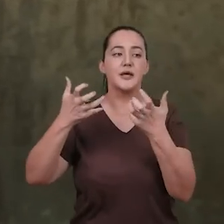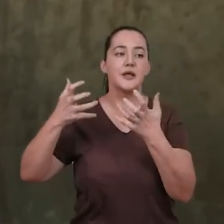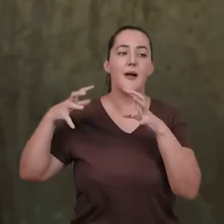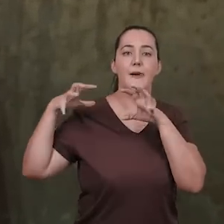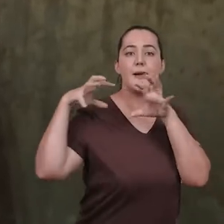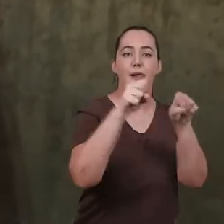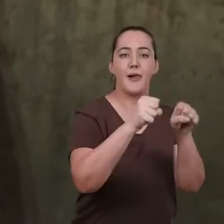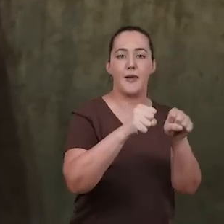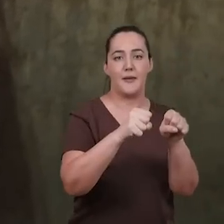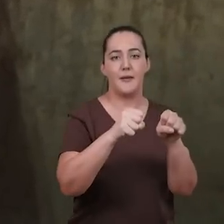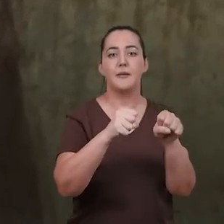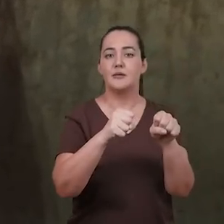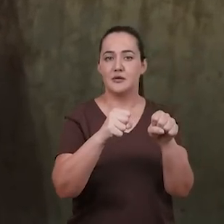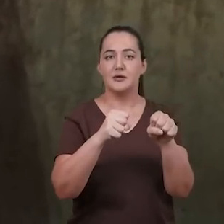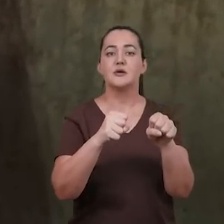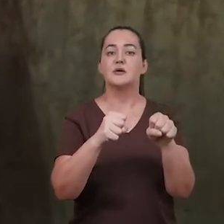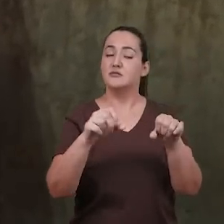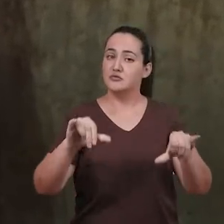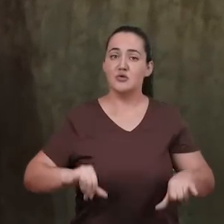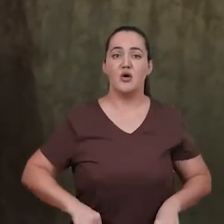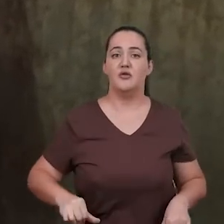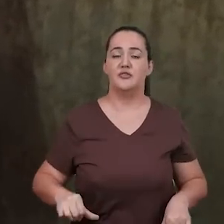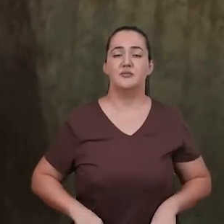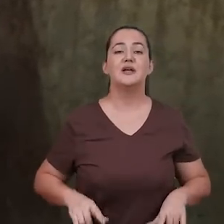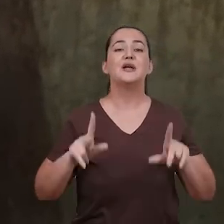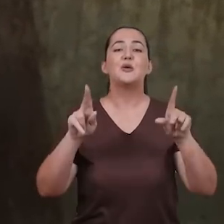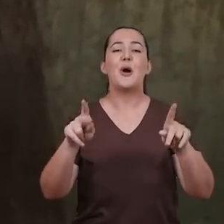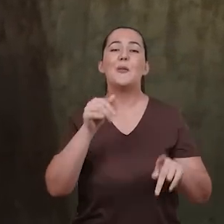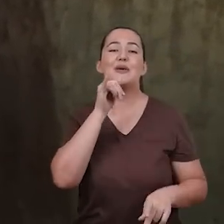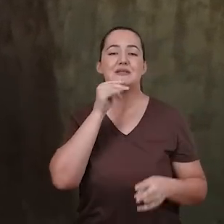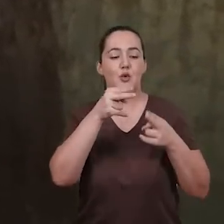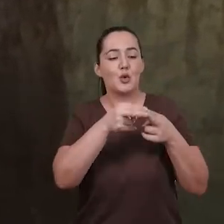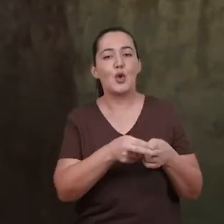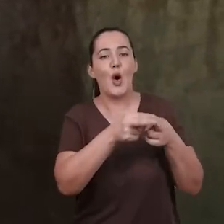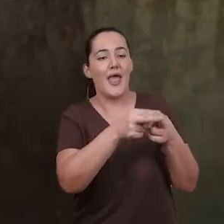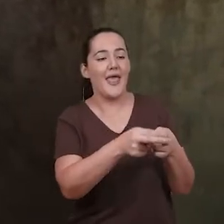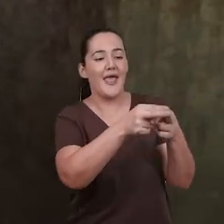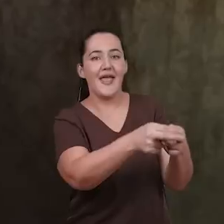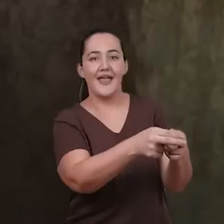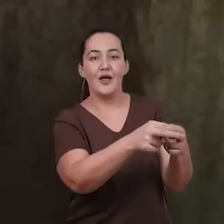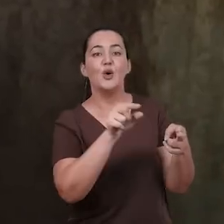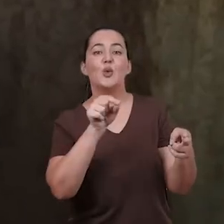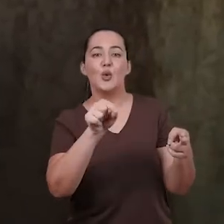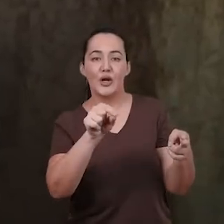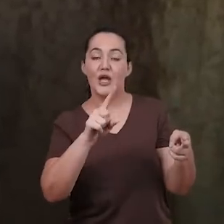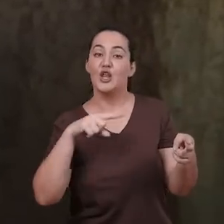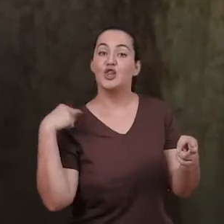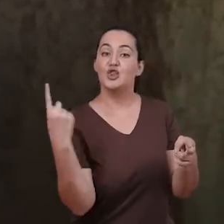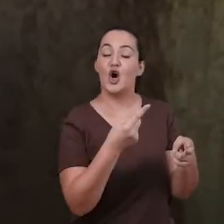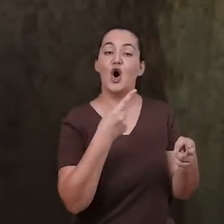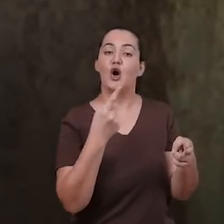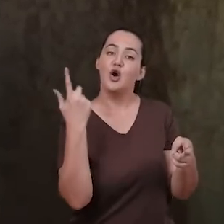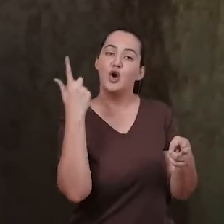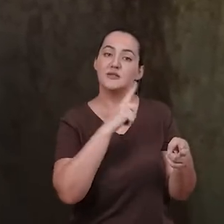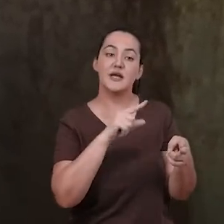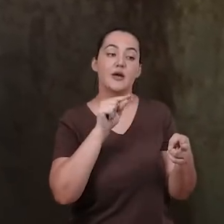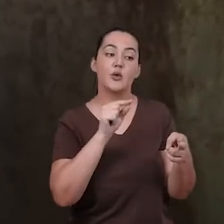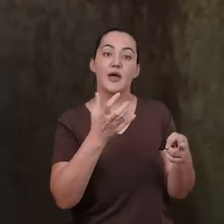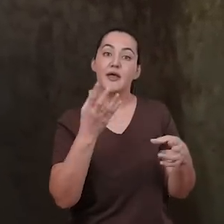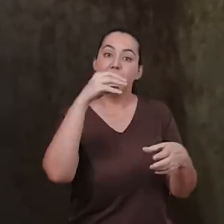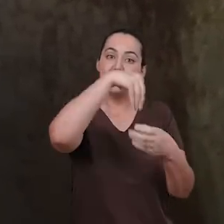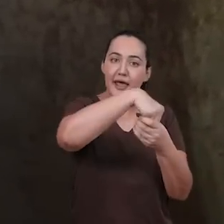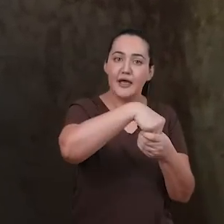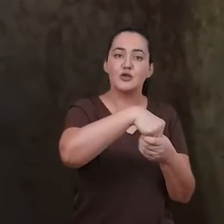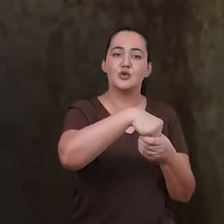anedota que eu li certa vez sobre a Arca de Noé, onde alguém disse, a Arca de Noé é como a igreja, a gente só